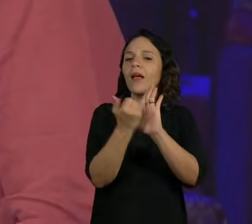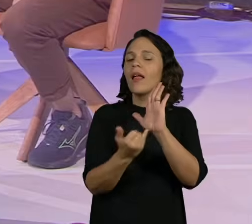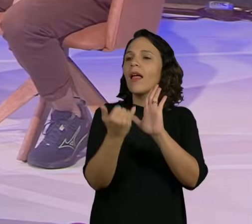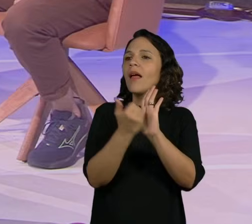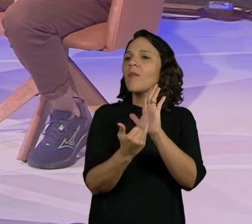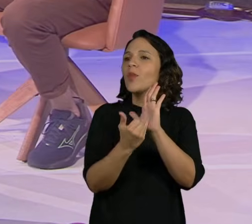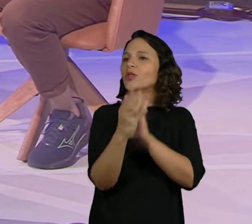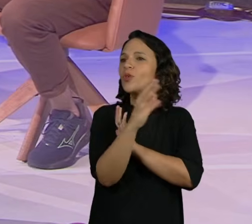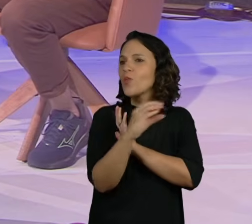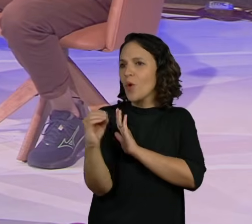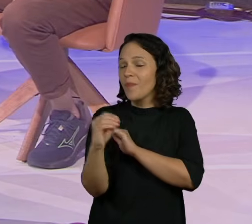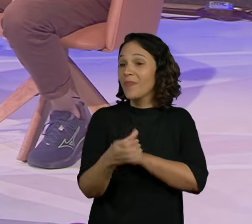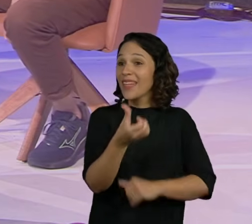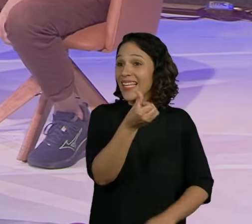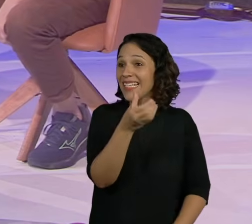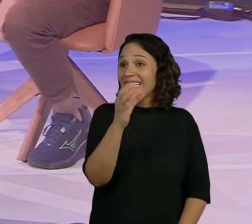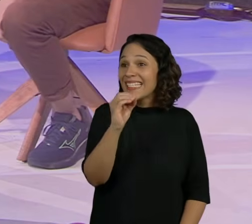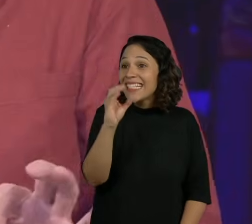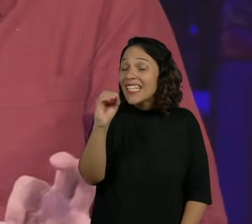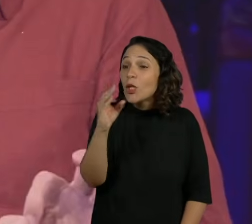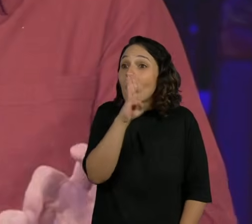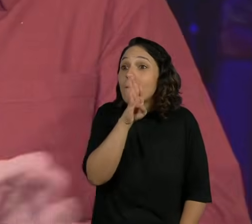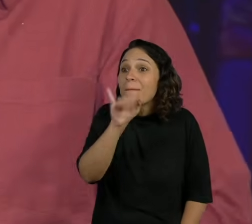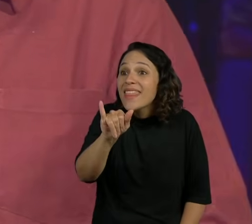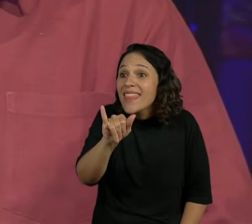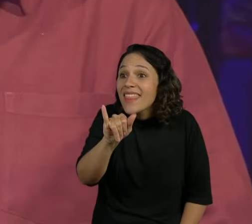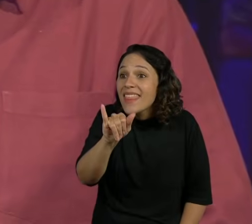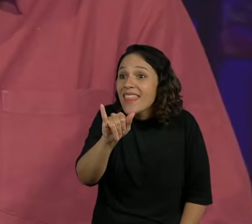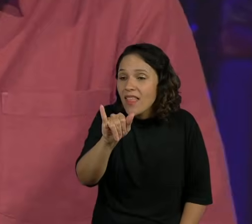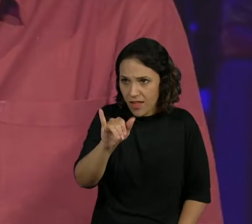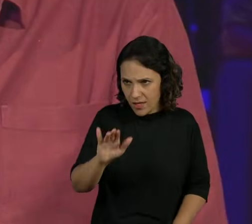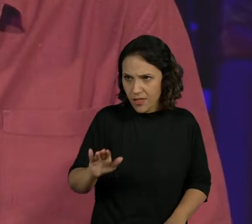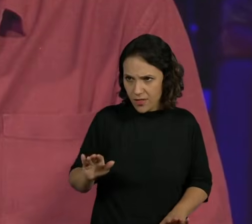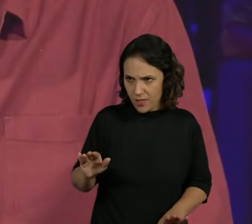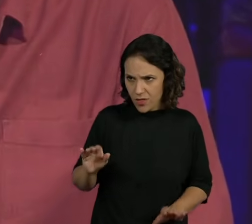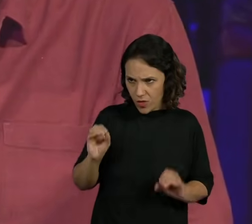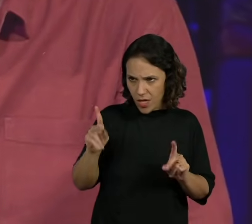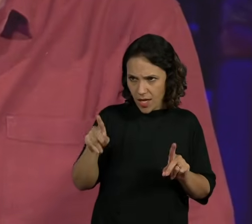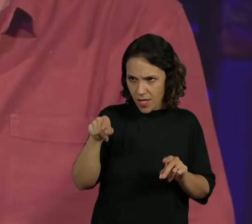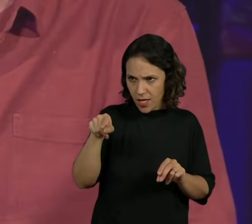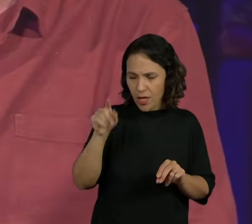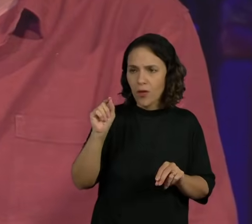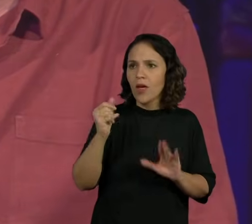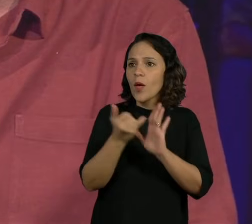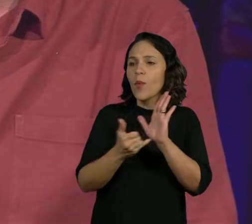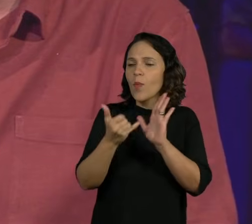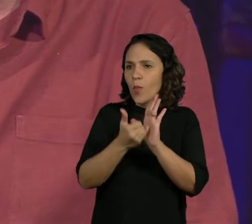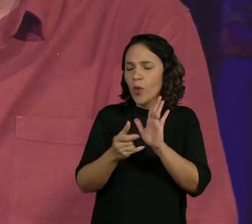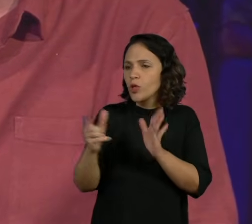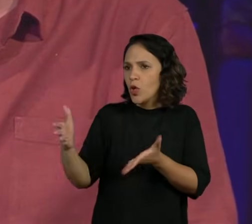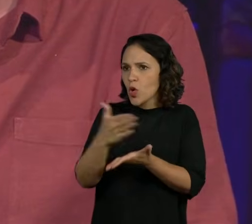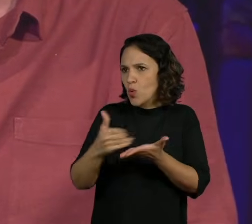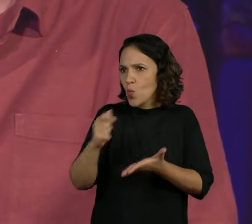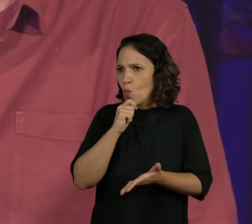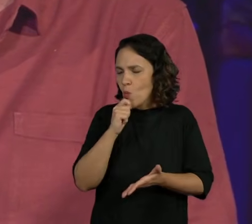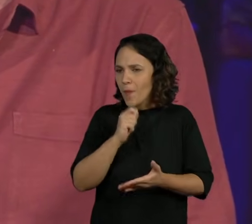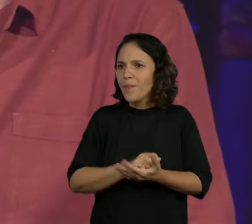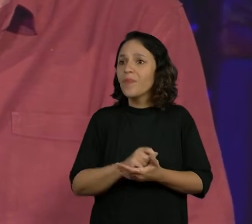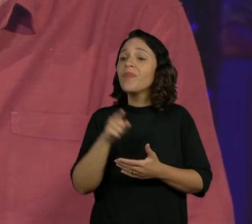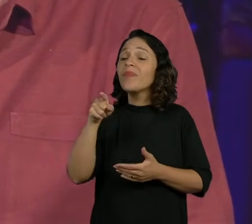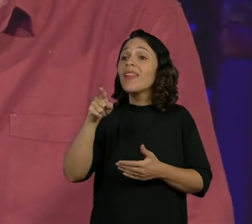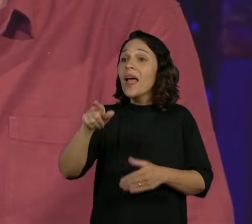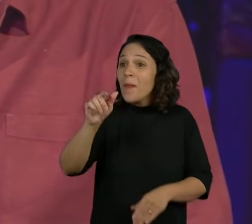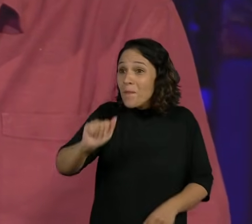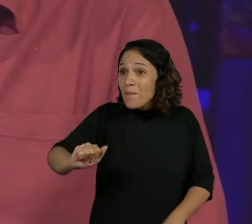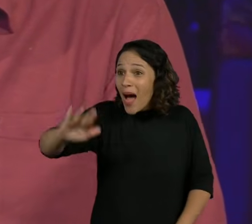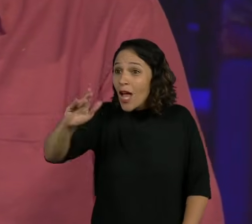pessoal. 600 bilhões, né? Ok? Isso é mais do que o país gasta